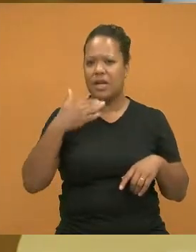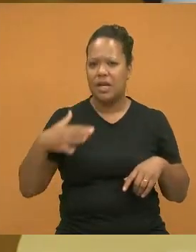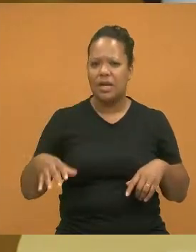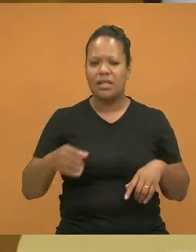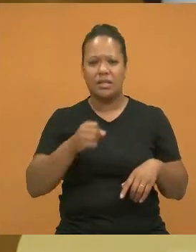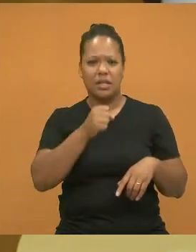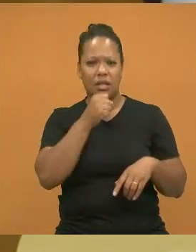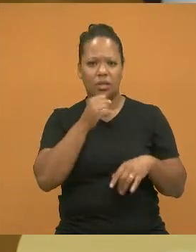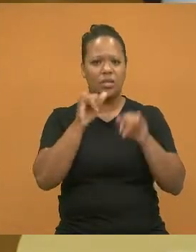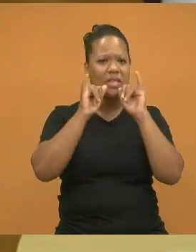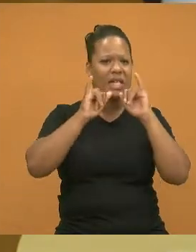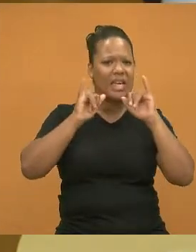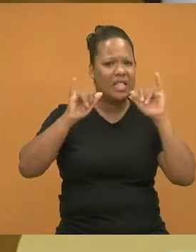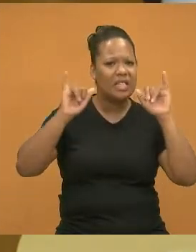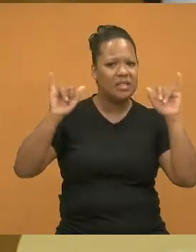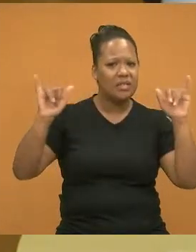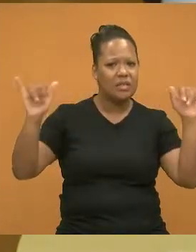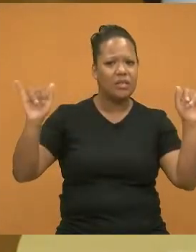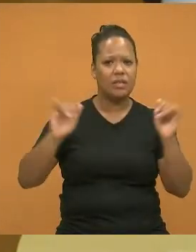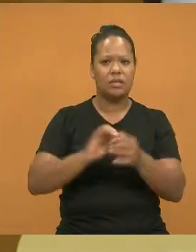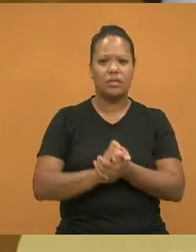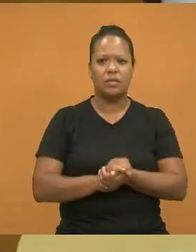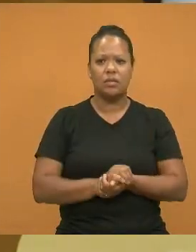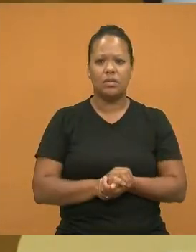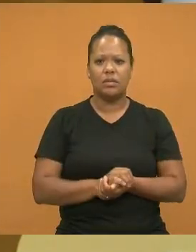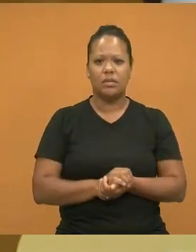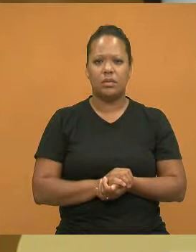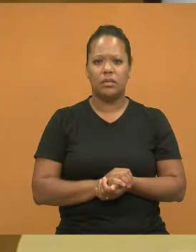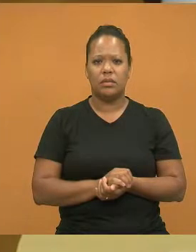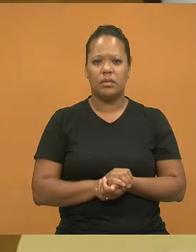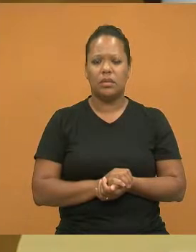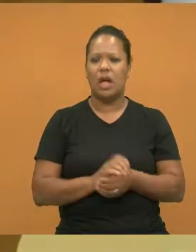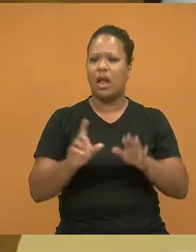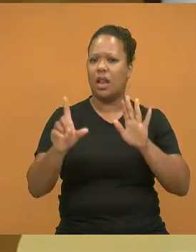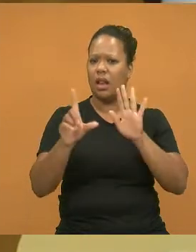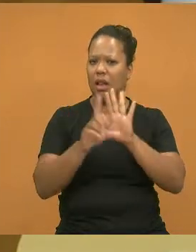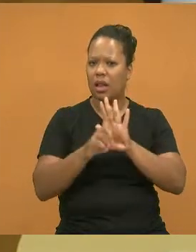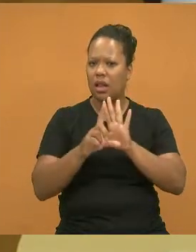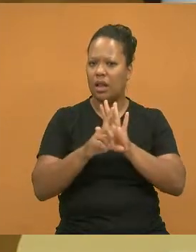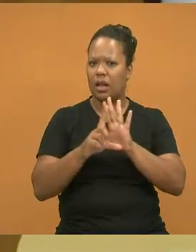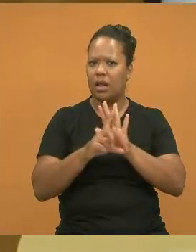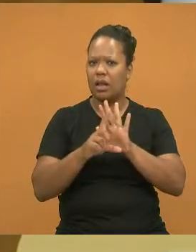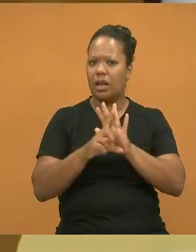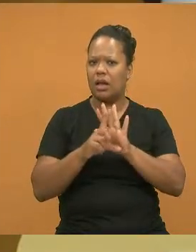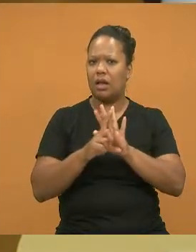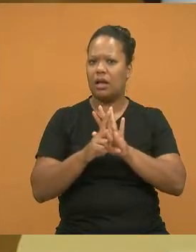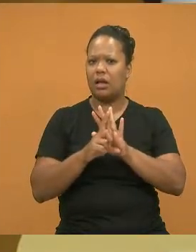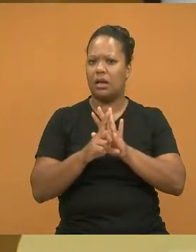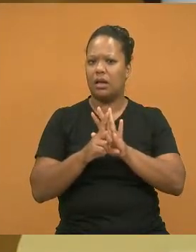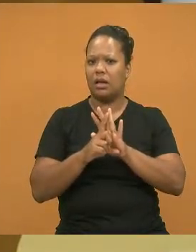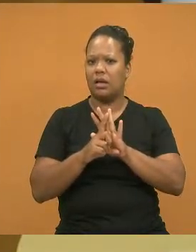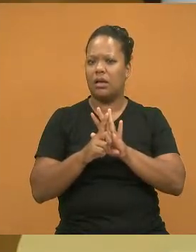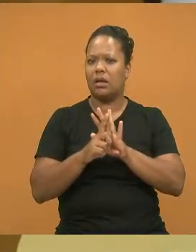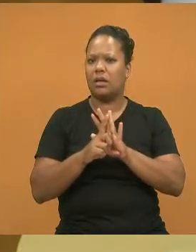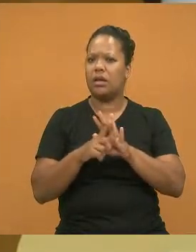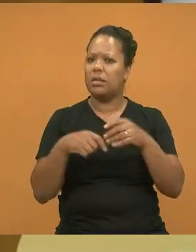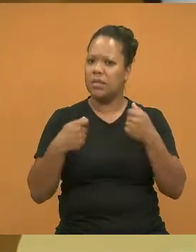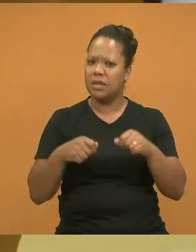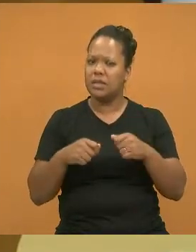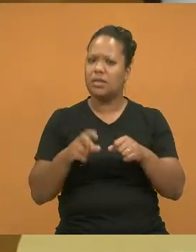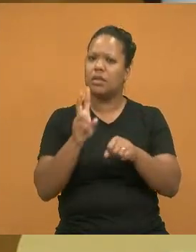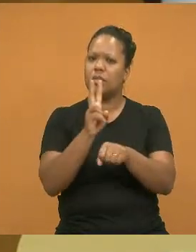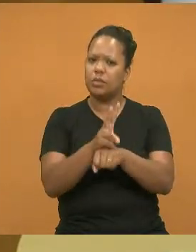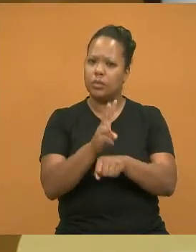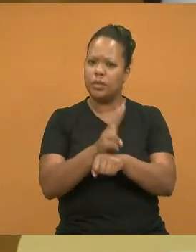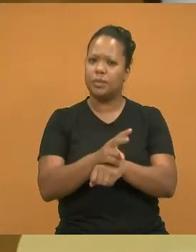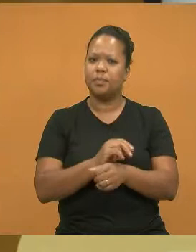divulgar isso. Então, não é exagerado a lei colocar a prevenção. E eu